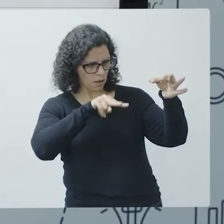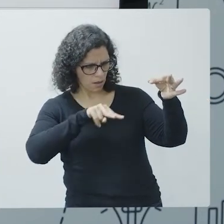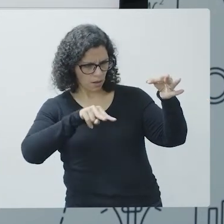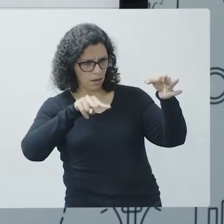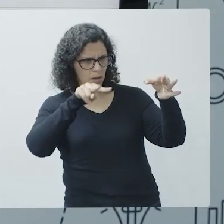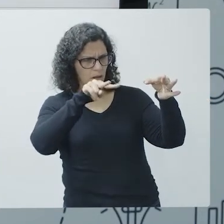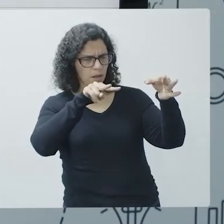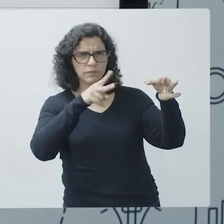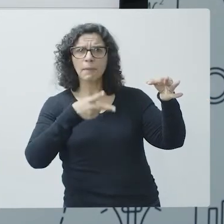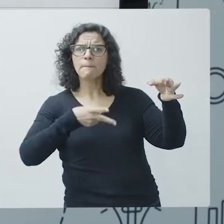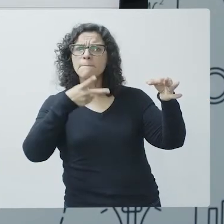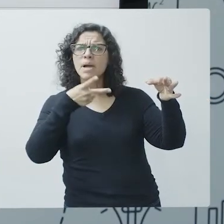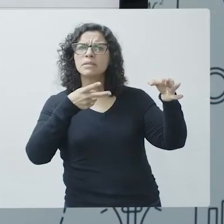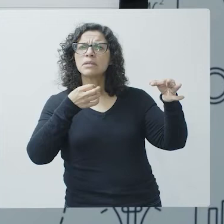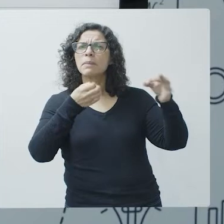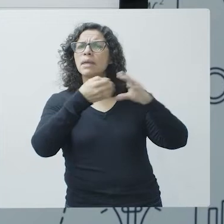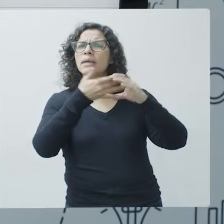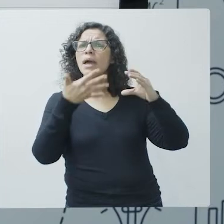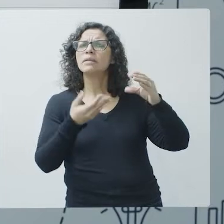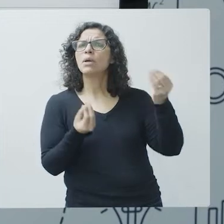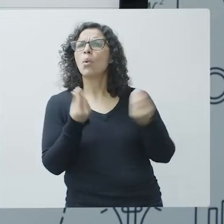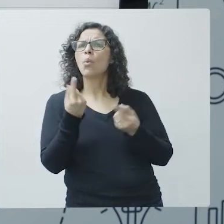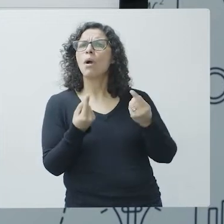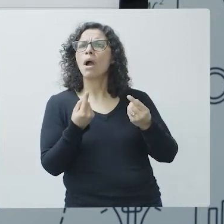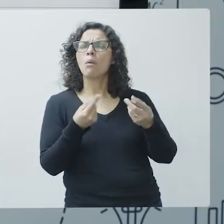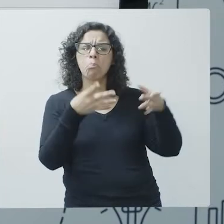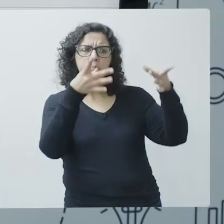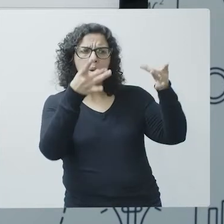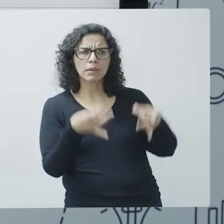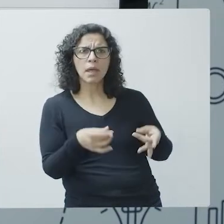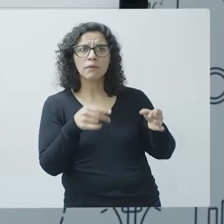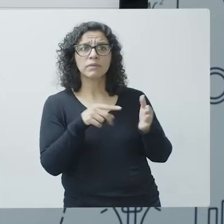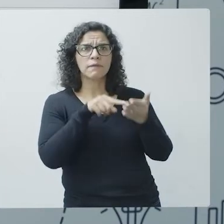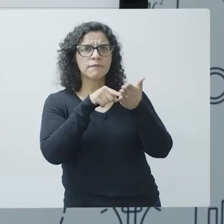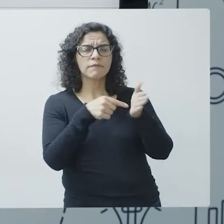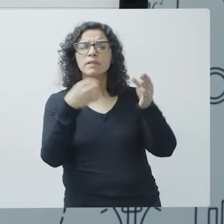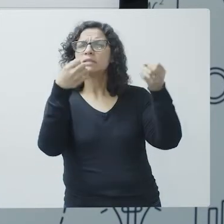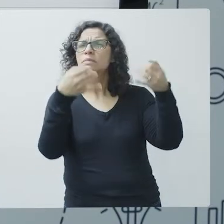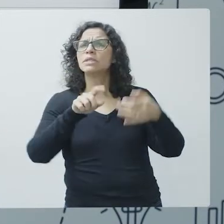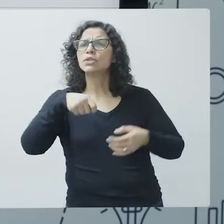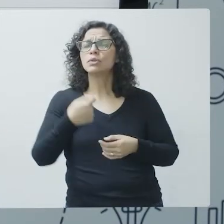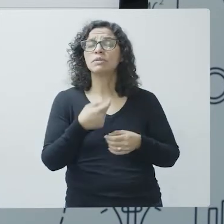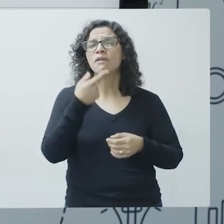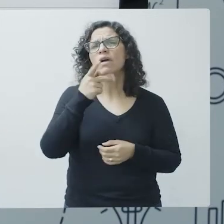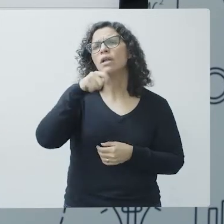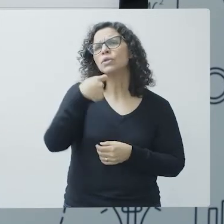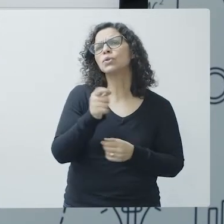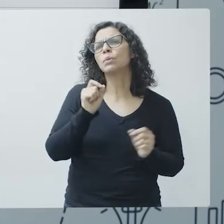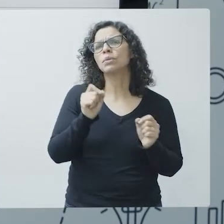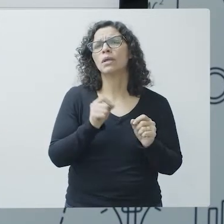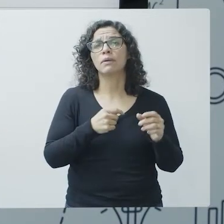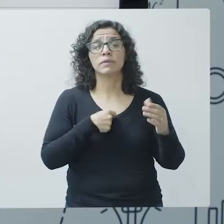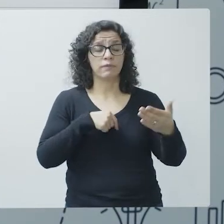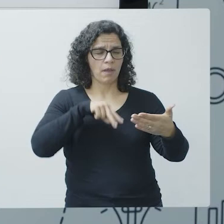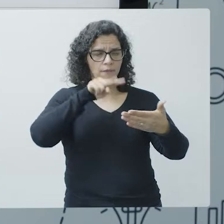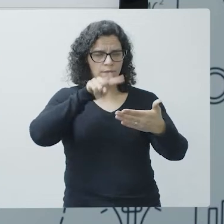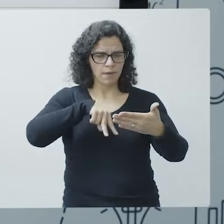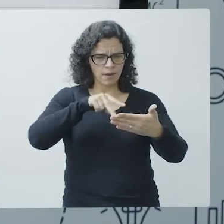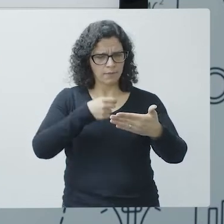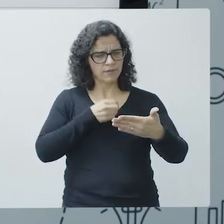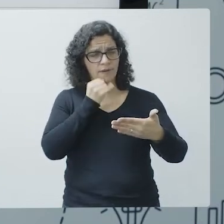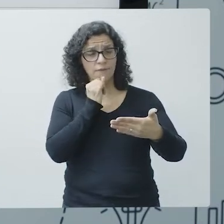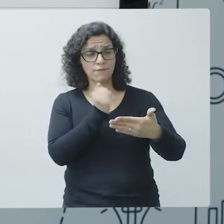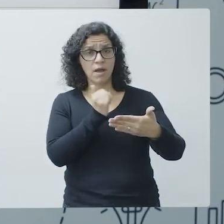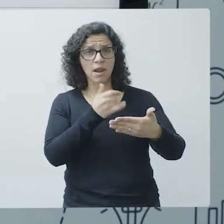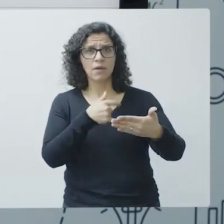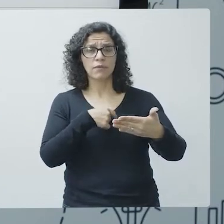aquela sua foto. Quais aspectos seus você abordaria? O que você falaria para o seu retrato?